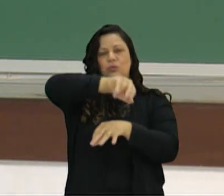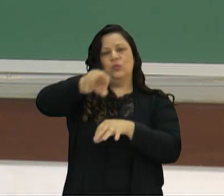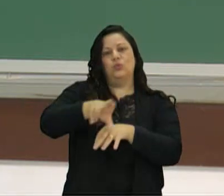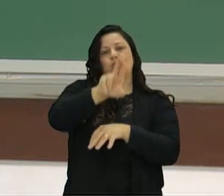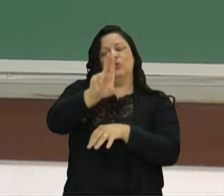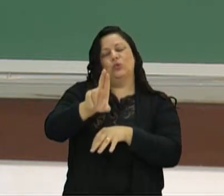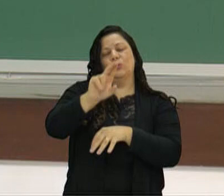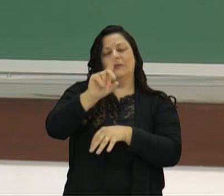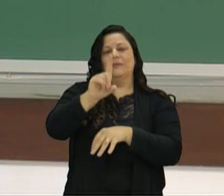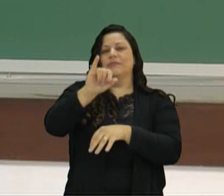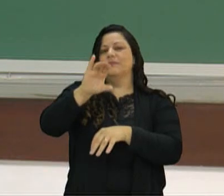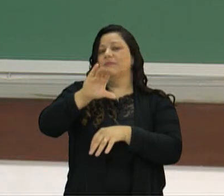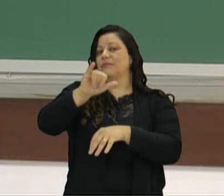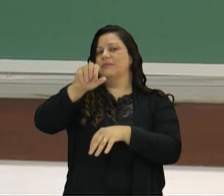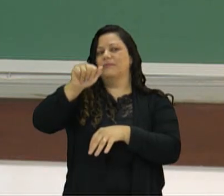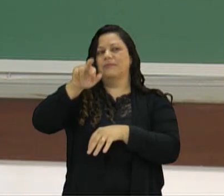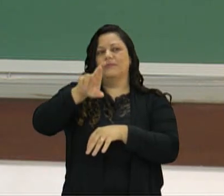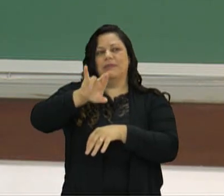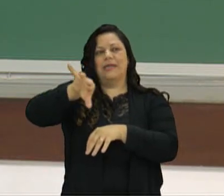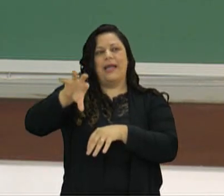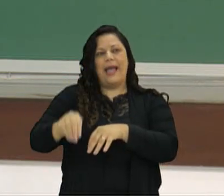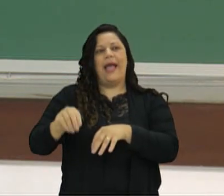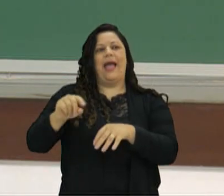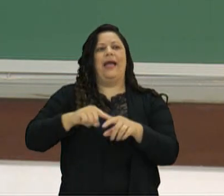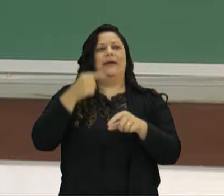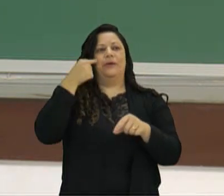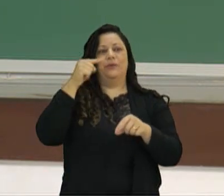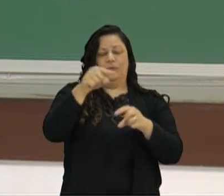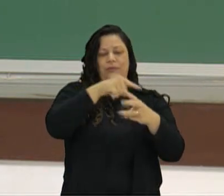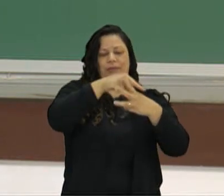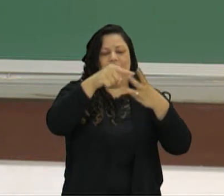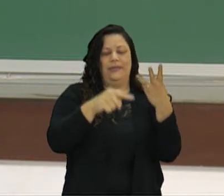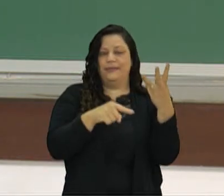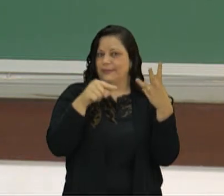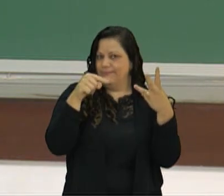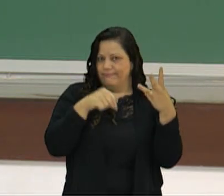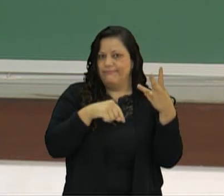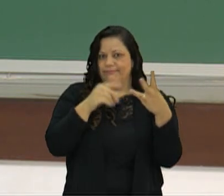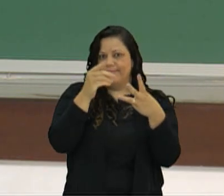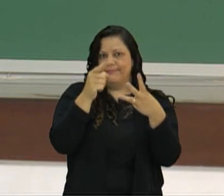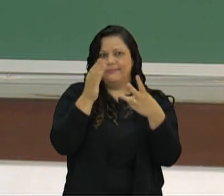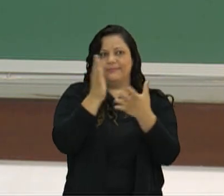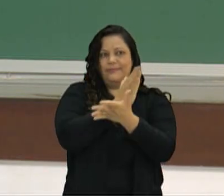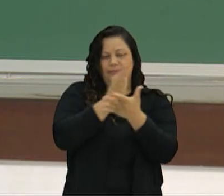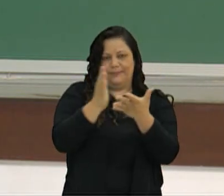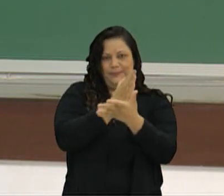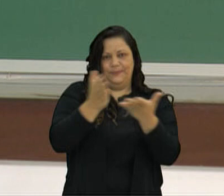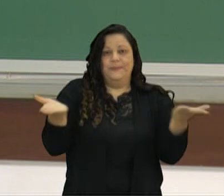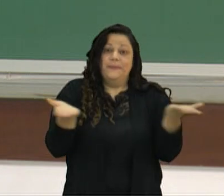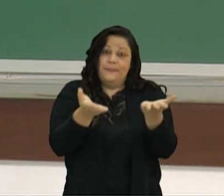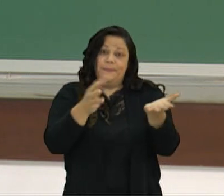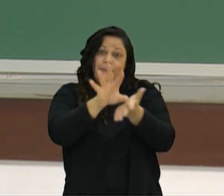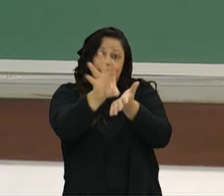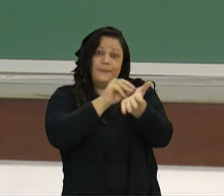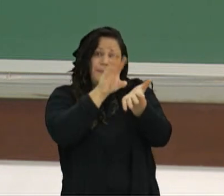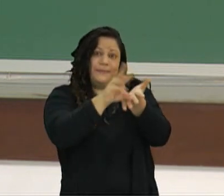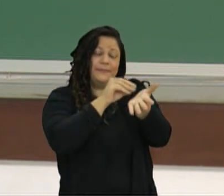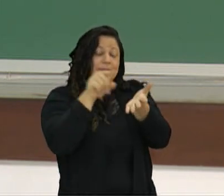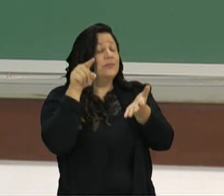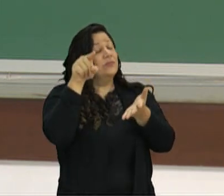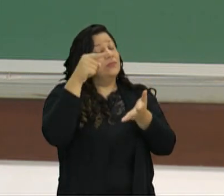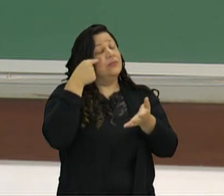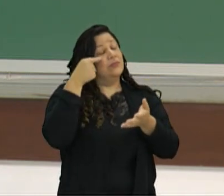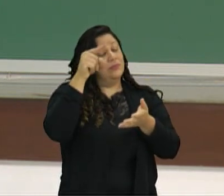Supremo Tribunal Federal, que representa esse tipo de poder. Anote aí, pessoal, informação